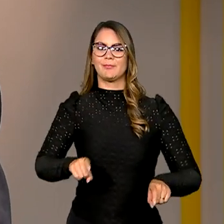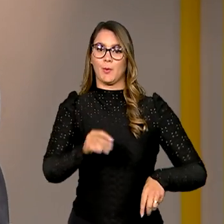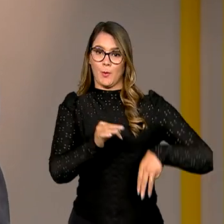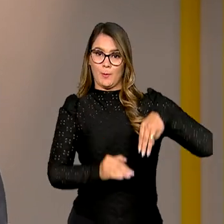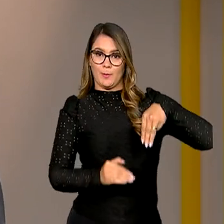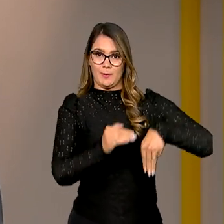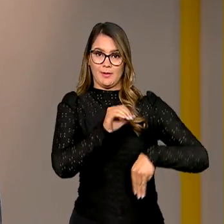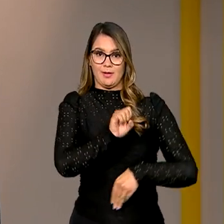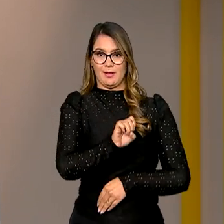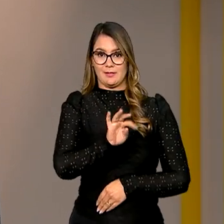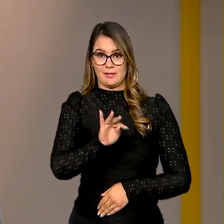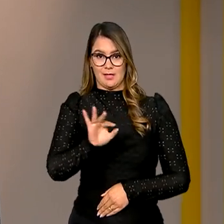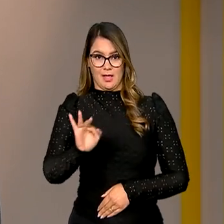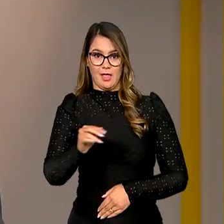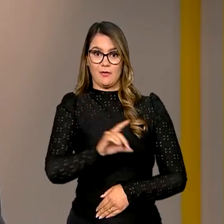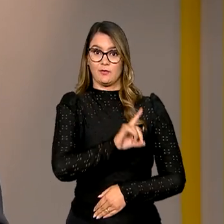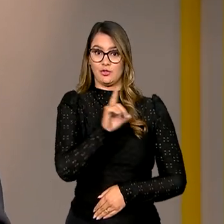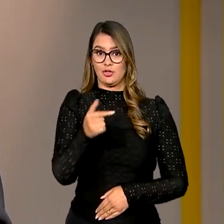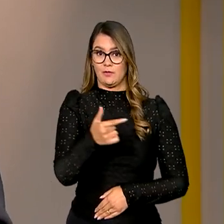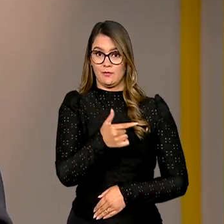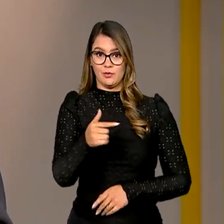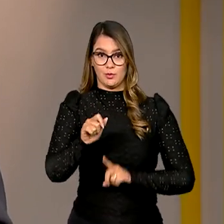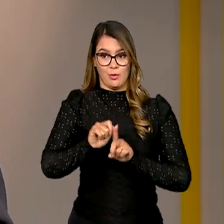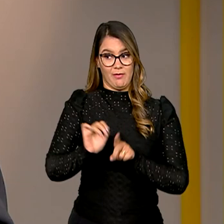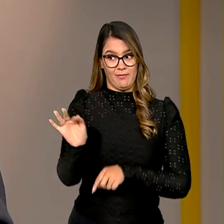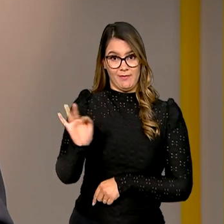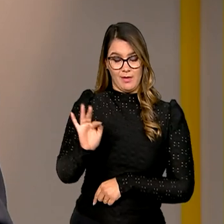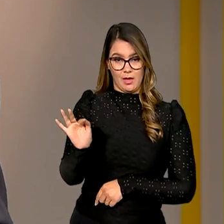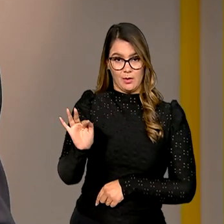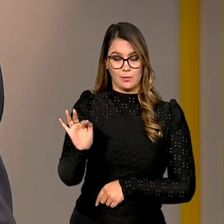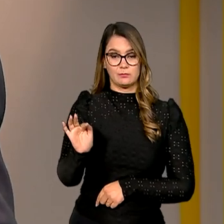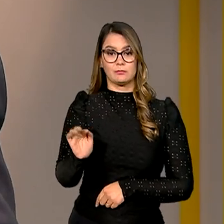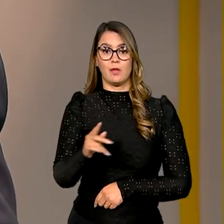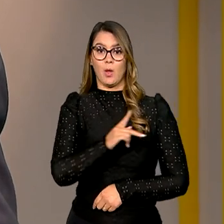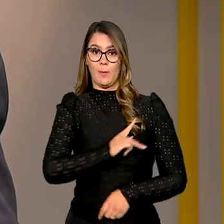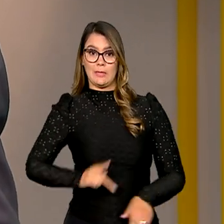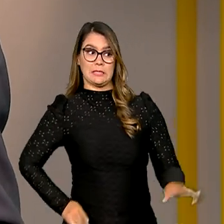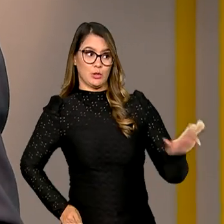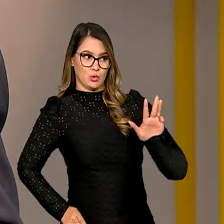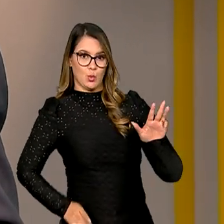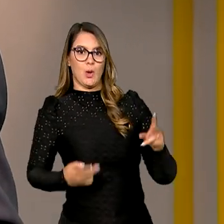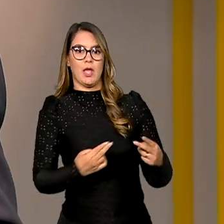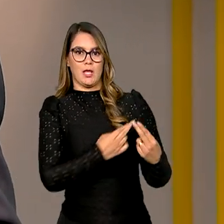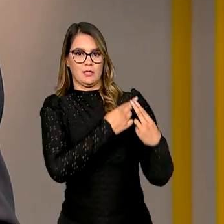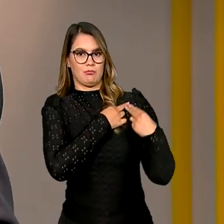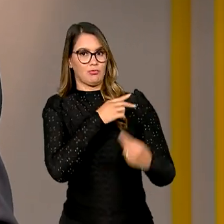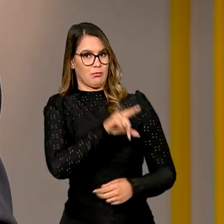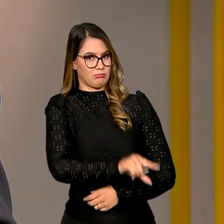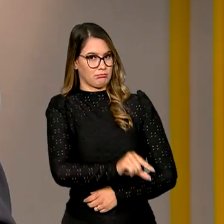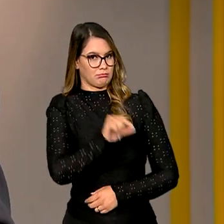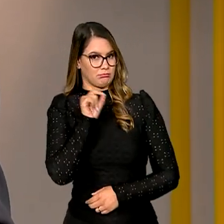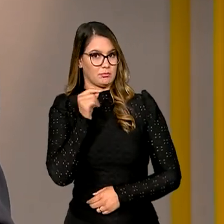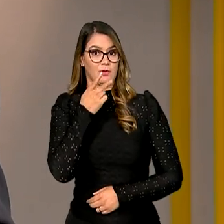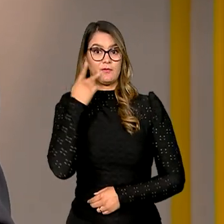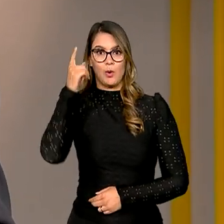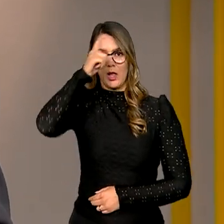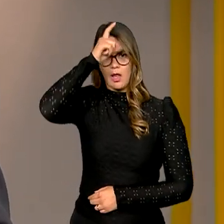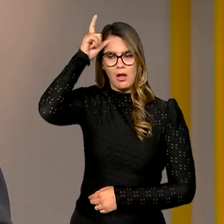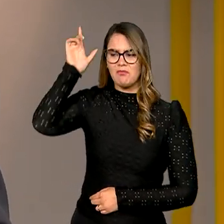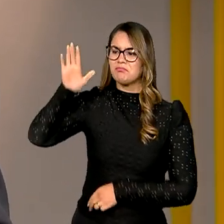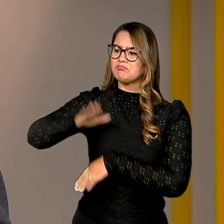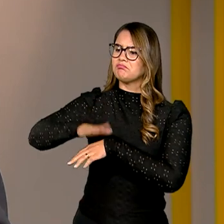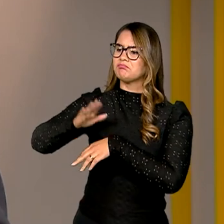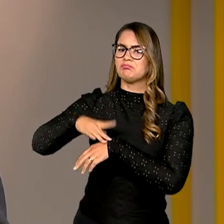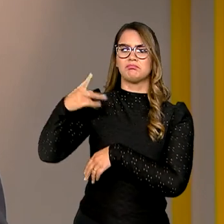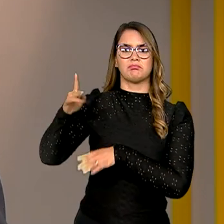em 22 de fevereiro. O presidente Lula, responsável pela indicação, defendeu que Lewandowski vai ter